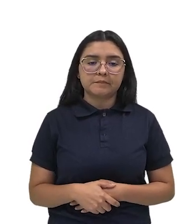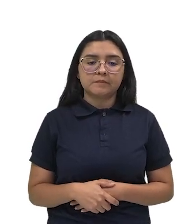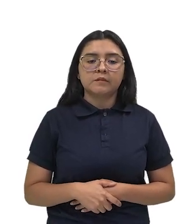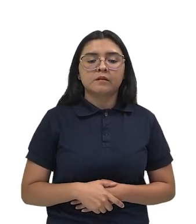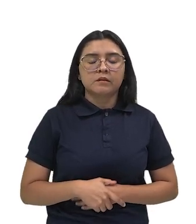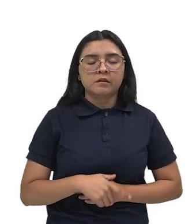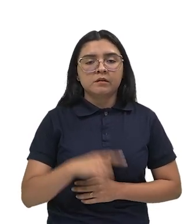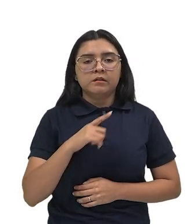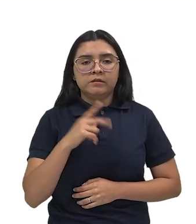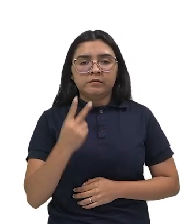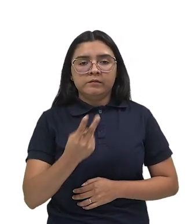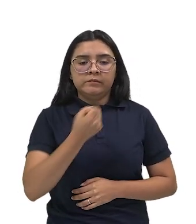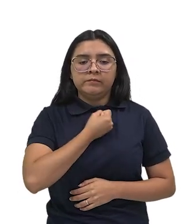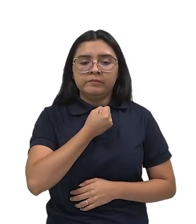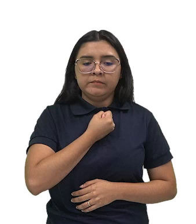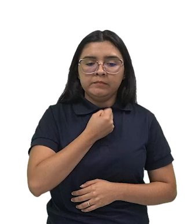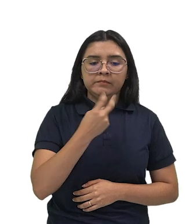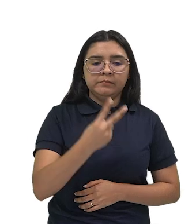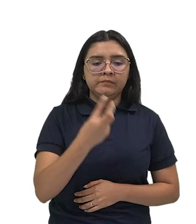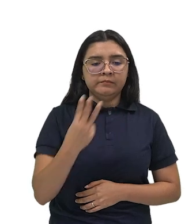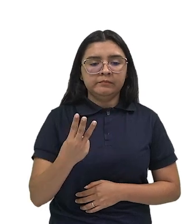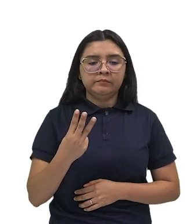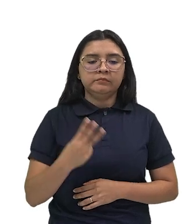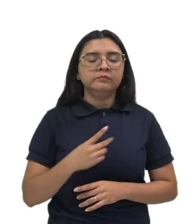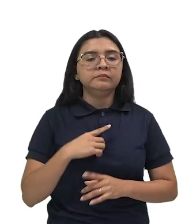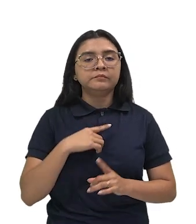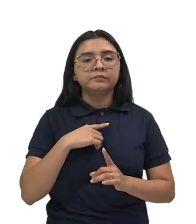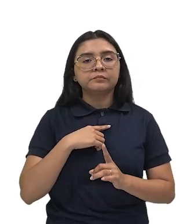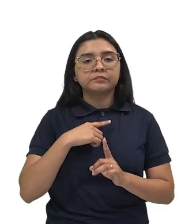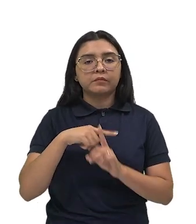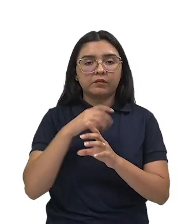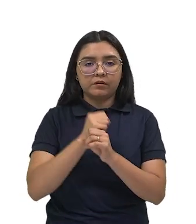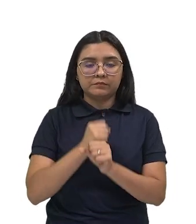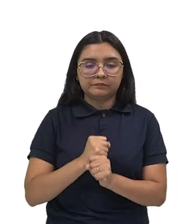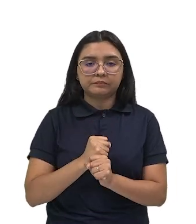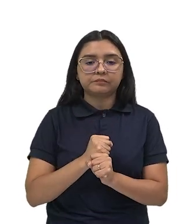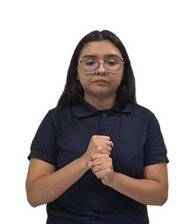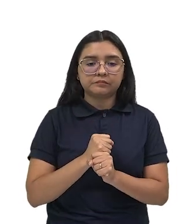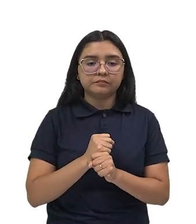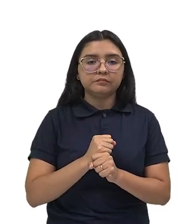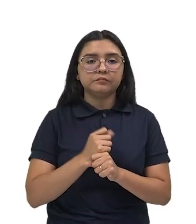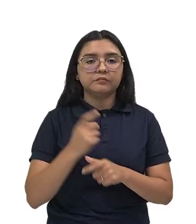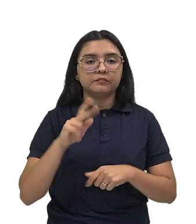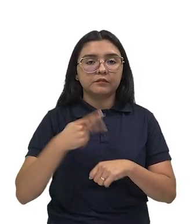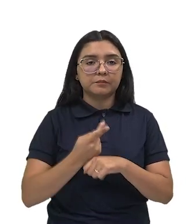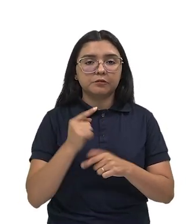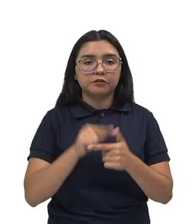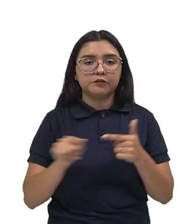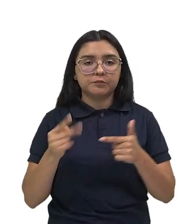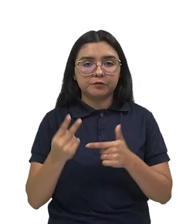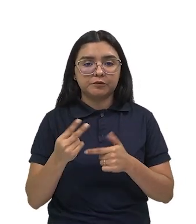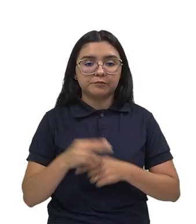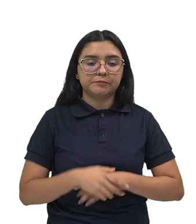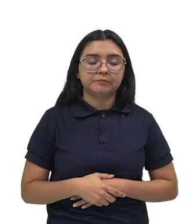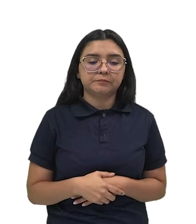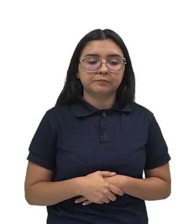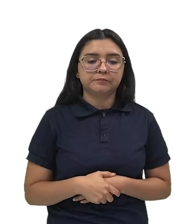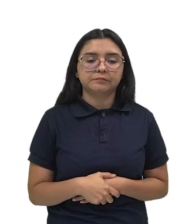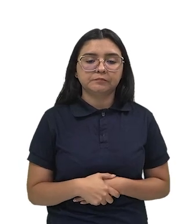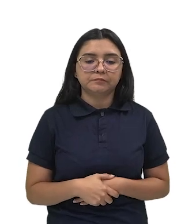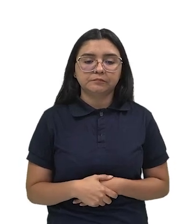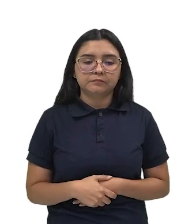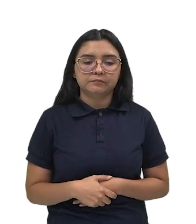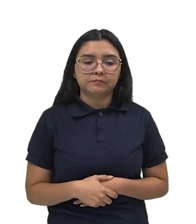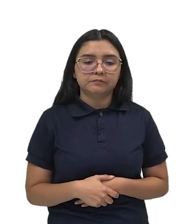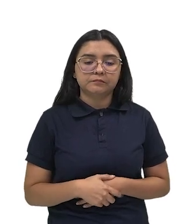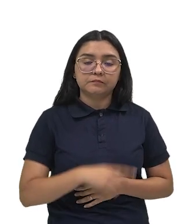esses dois elementos aqui do meio, soma e divide por 2. Aí o que vai acontecer aí